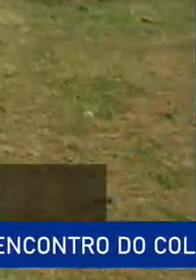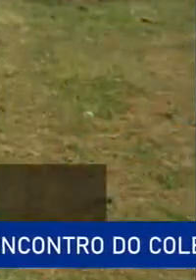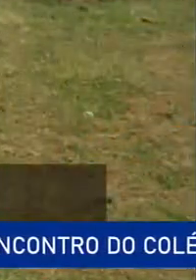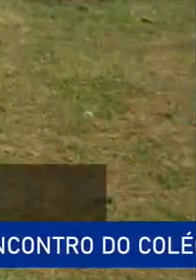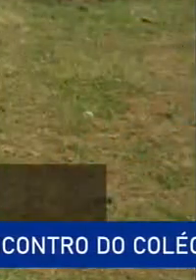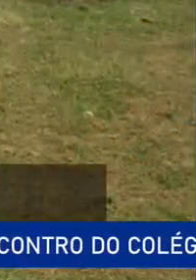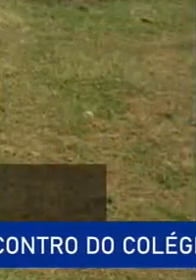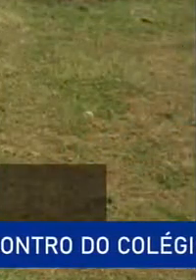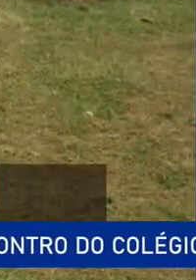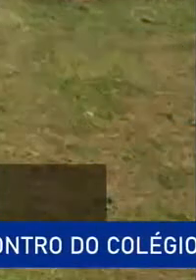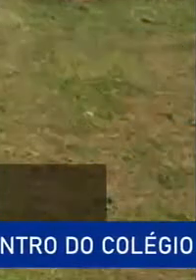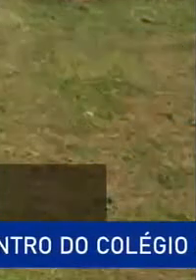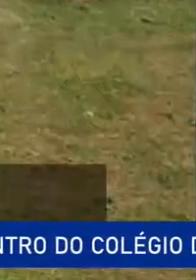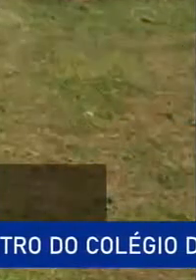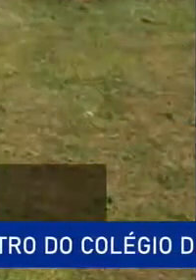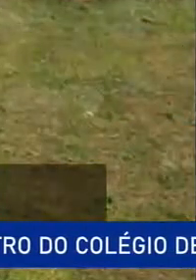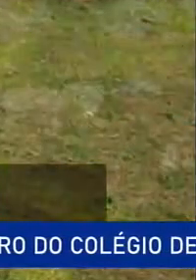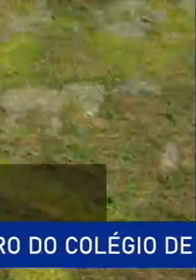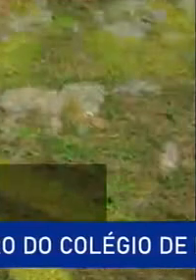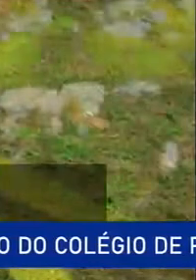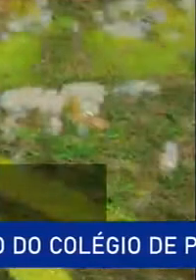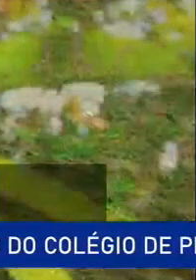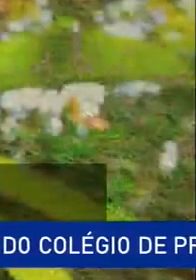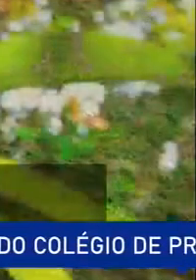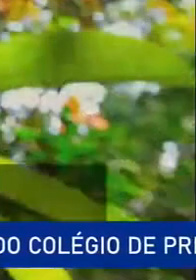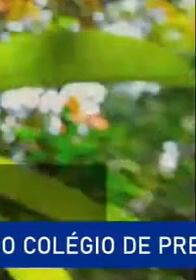foto de indígenas.